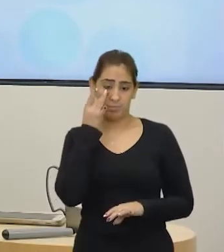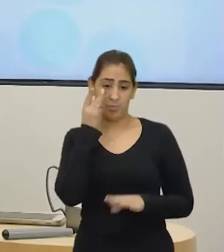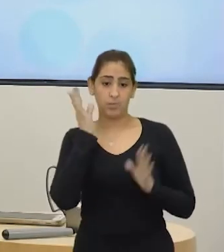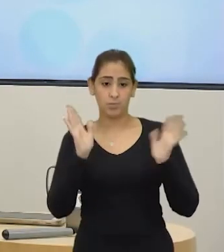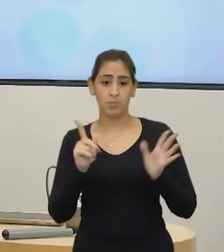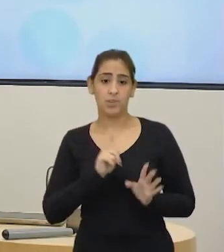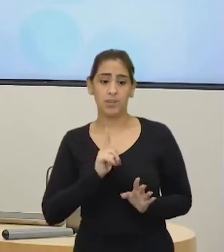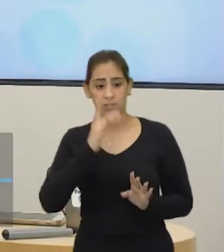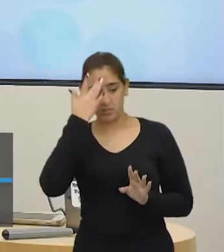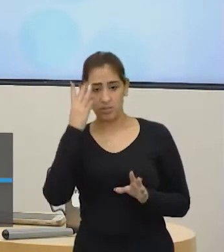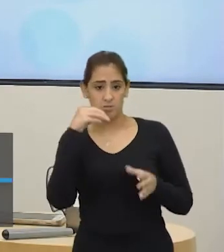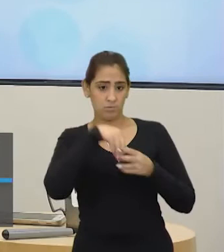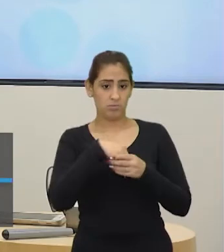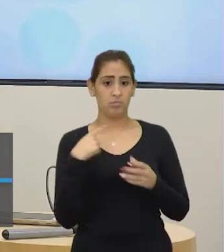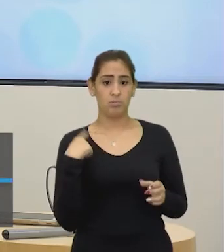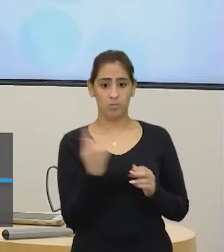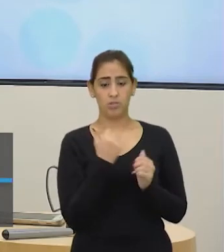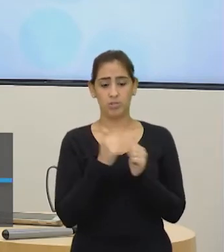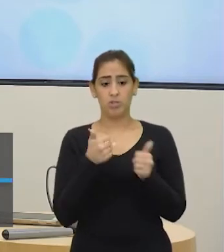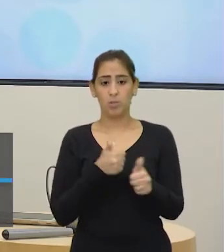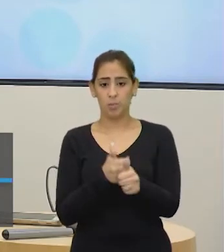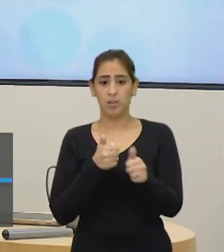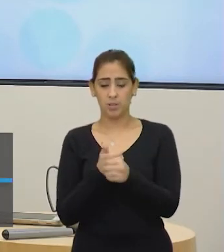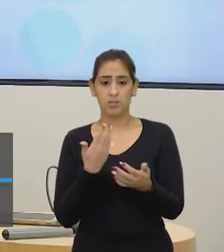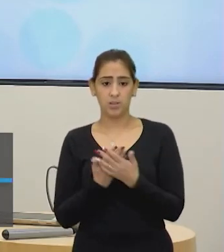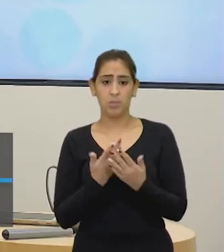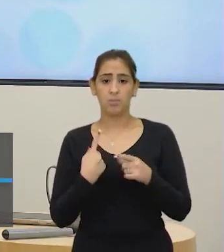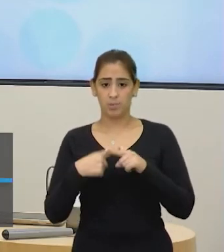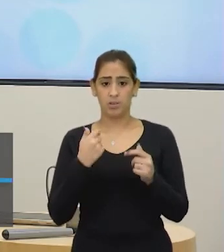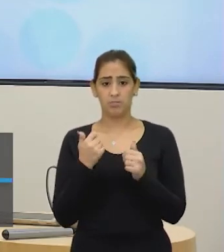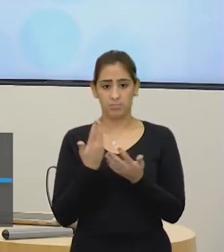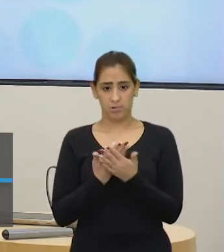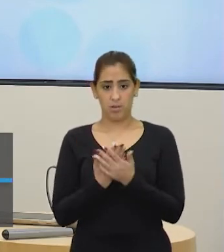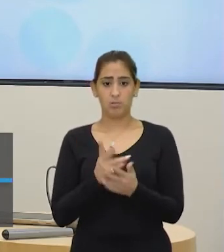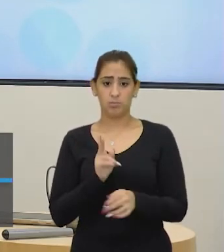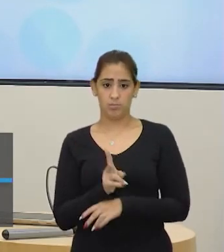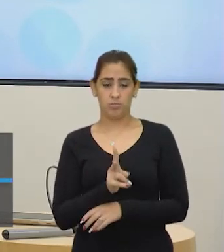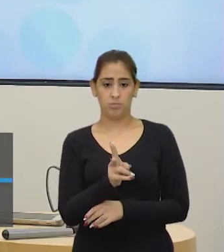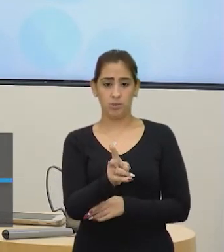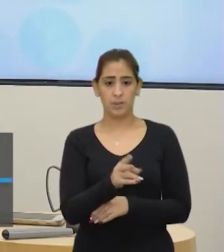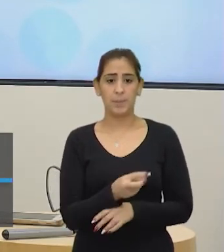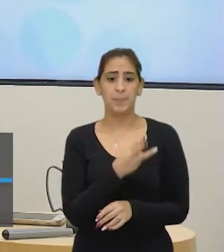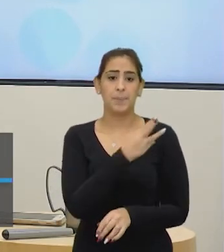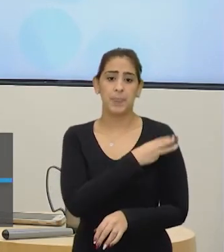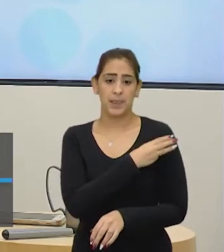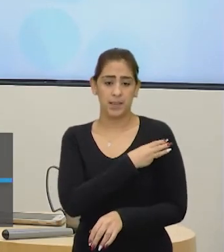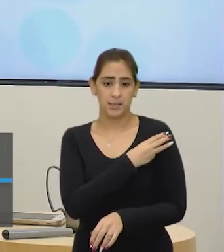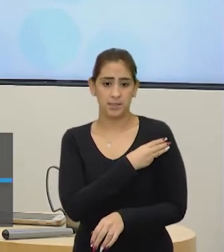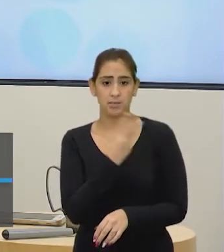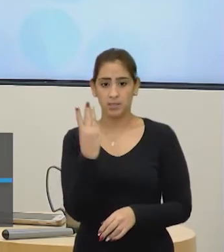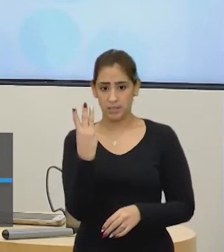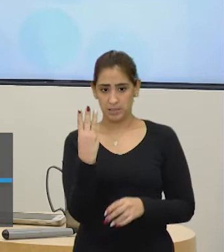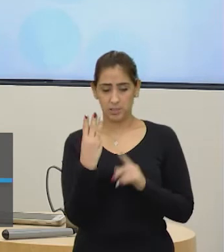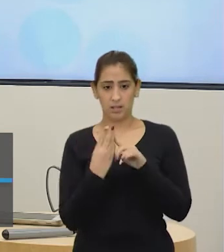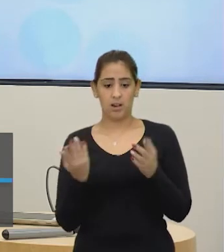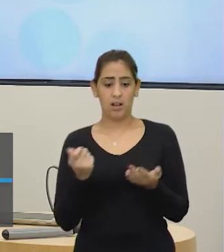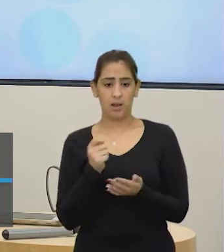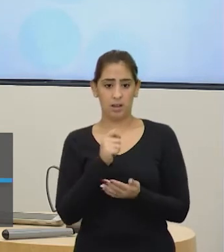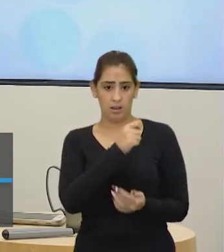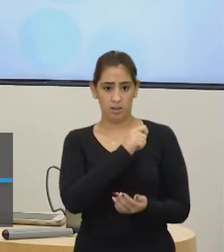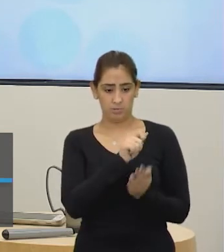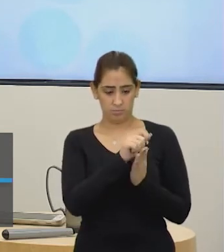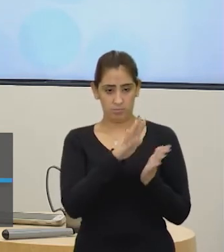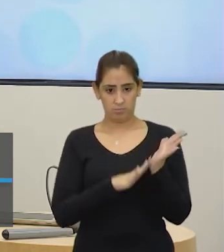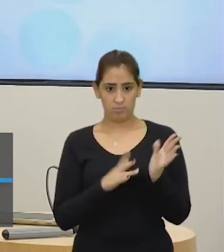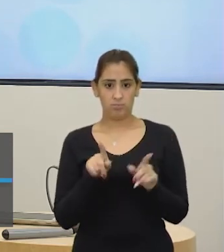gente que está ligada aí com a gente, acompanhando as aulas, porque as aulas continuam. Olha só, terceira aula da sequência de atividade 4 do volume 3.